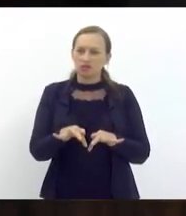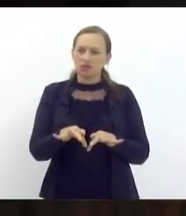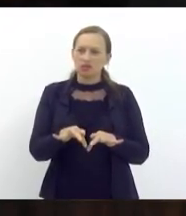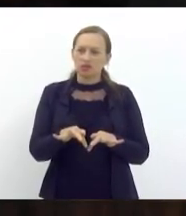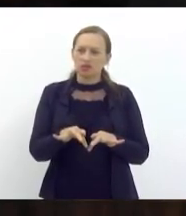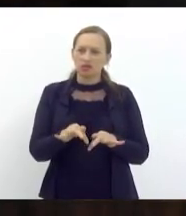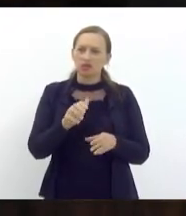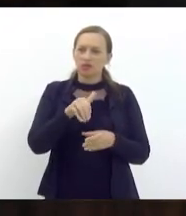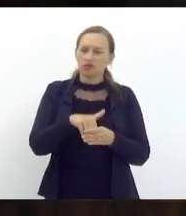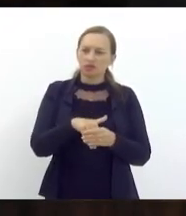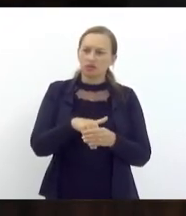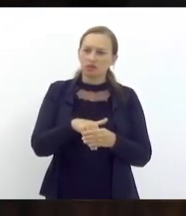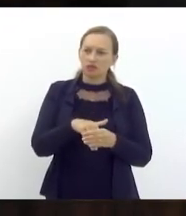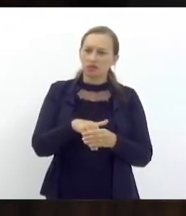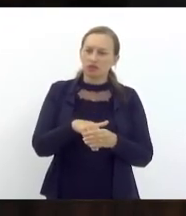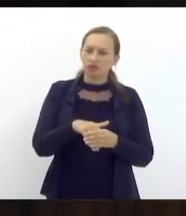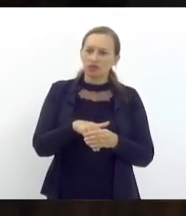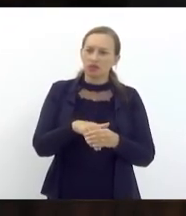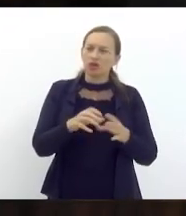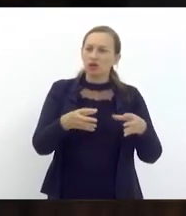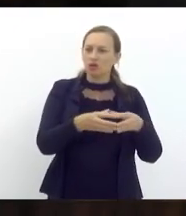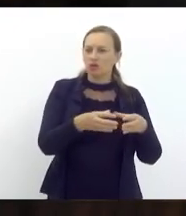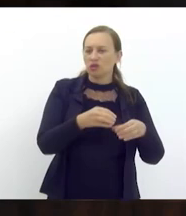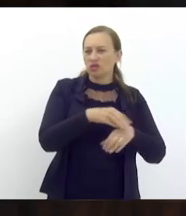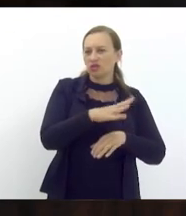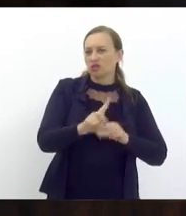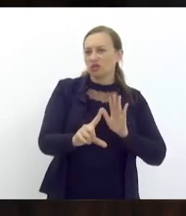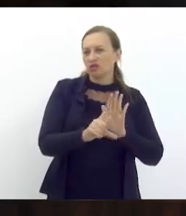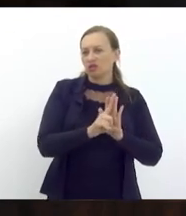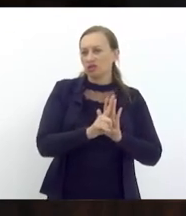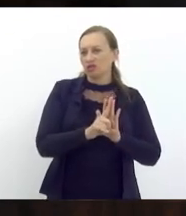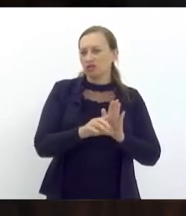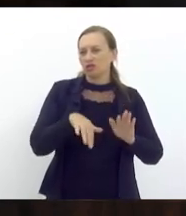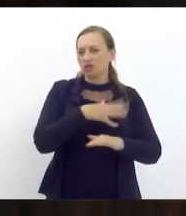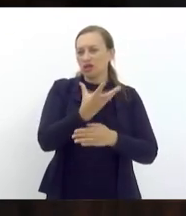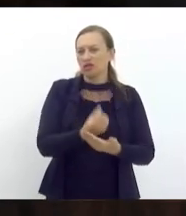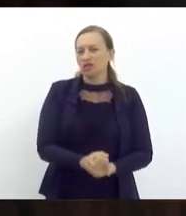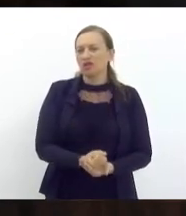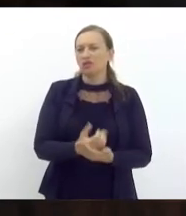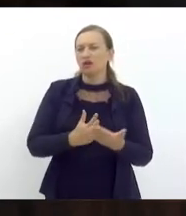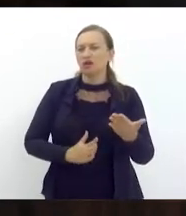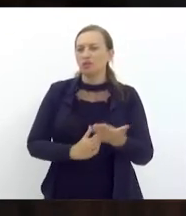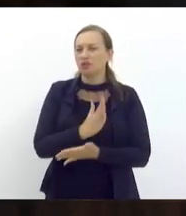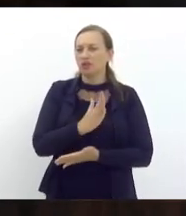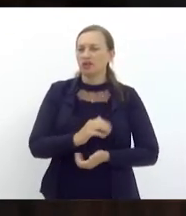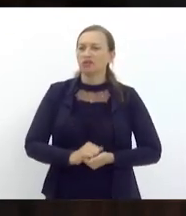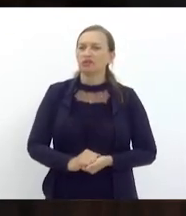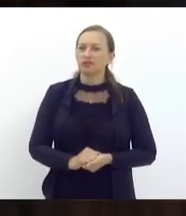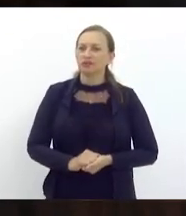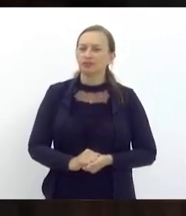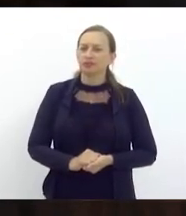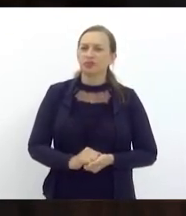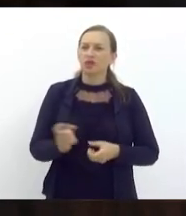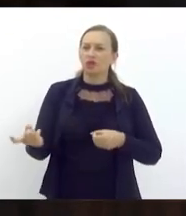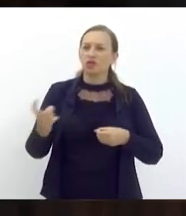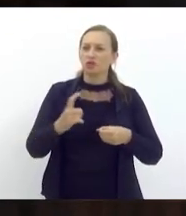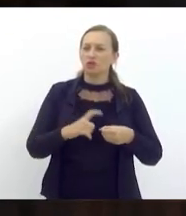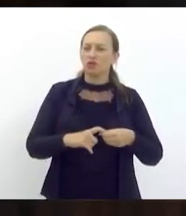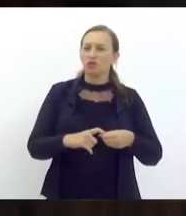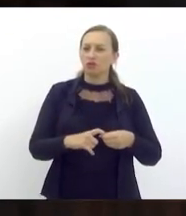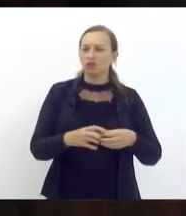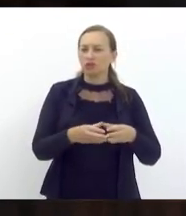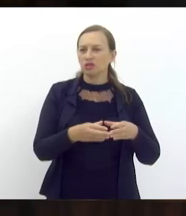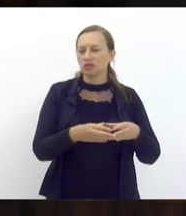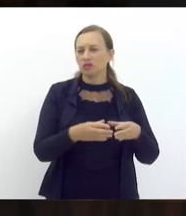em votação o parecer da comissão de indicação legislativo se fosse que a própria música Como estão aprovado Retornam autor